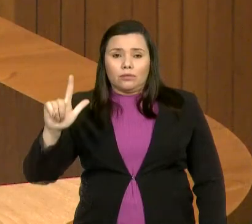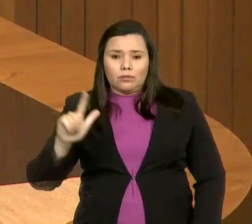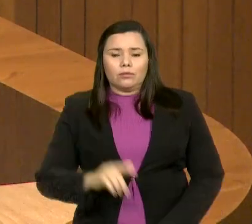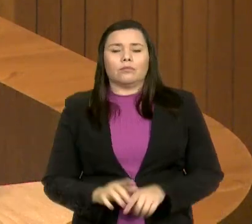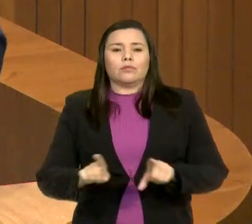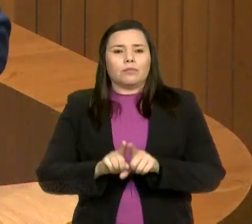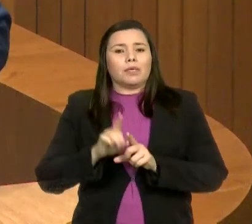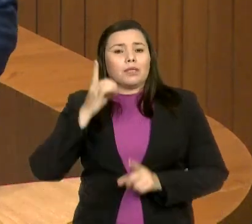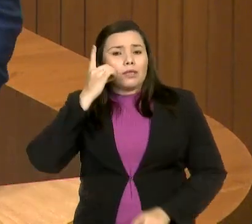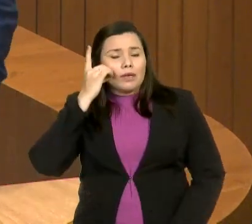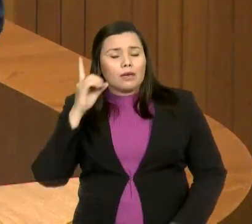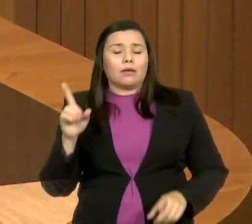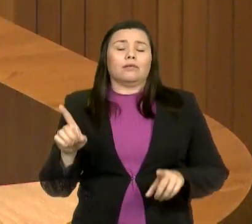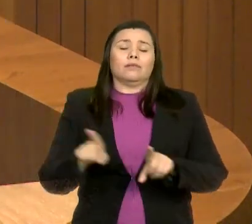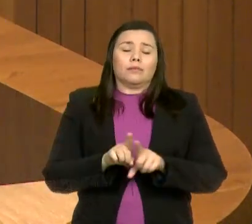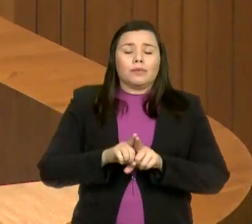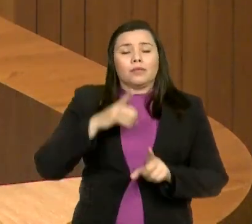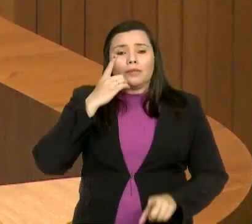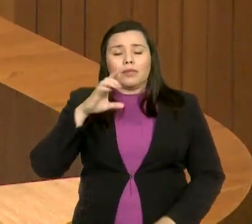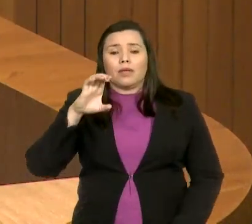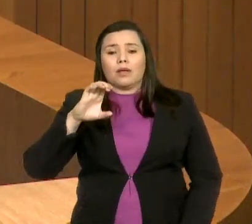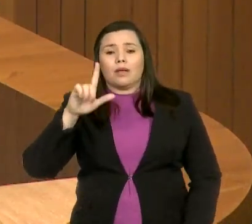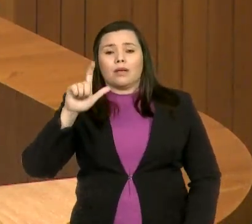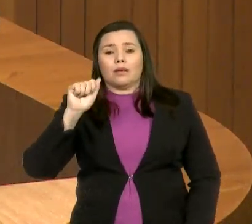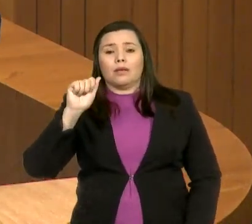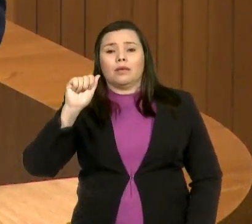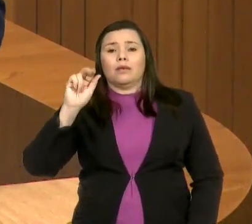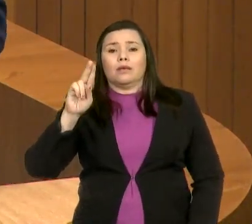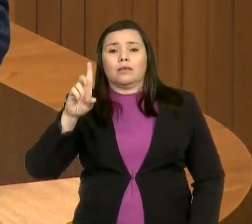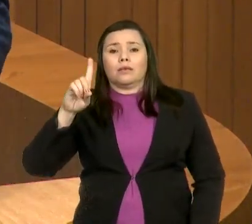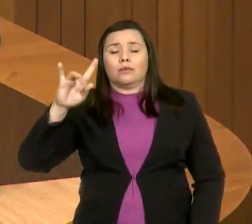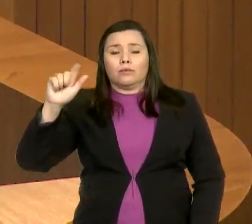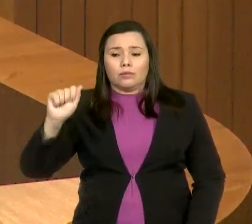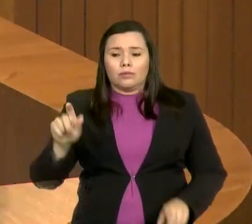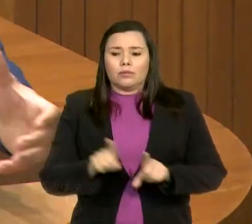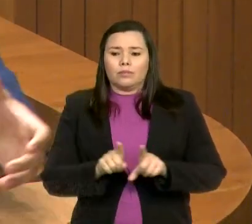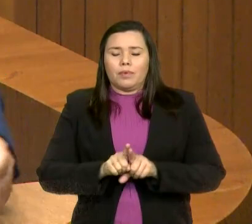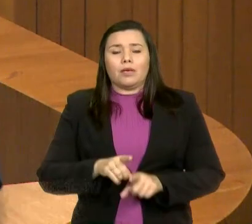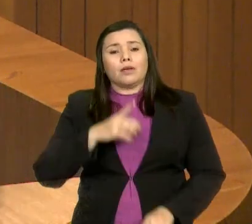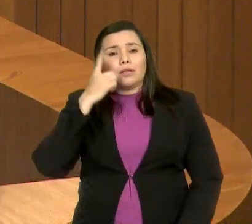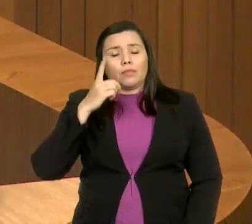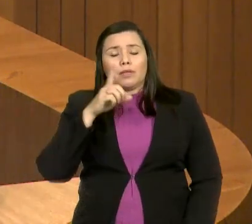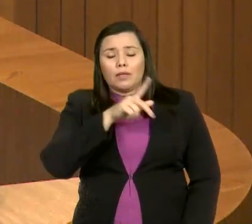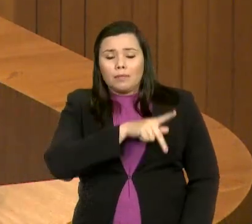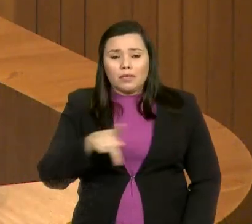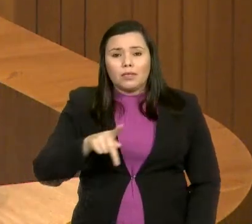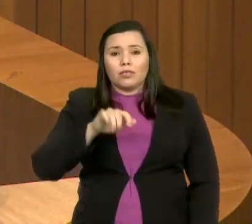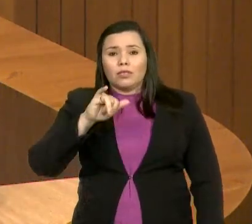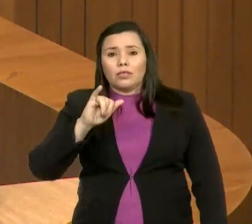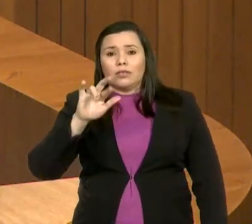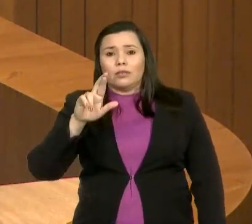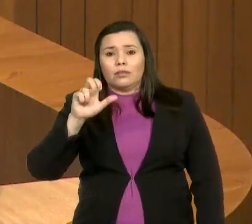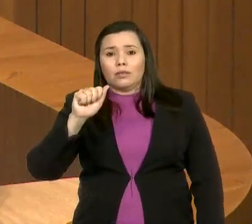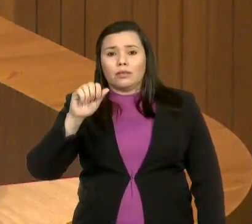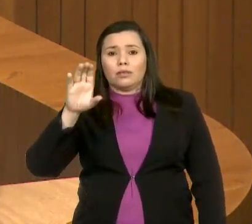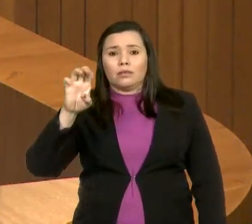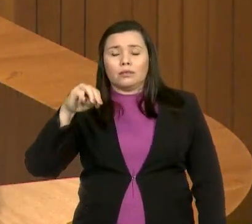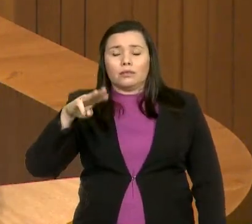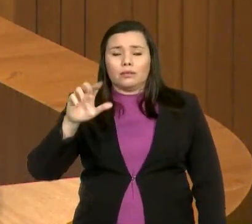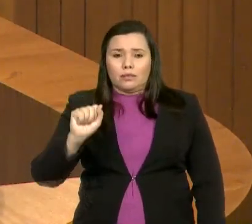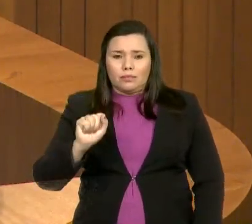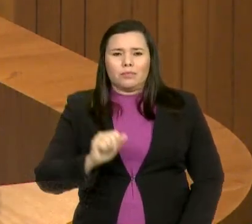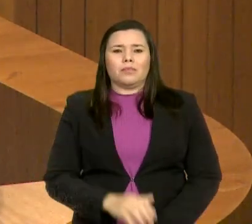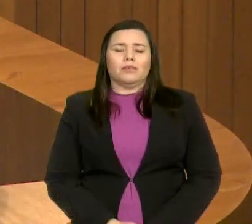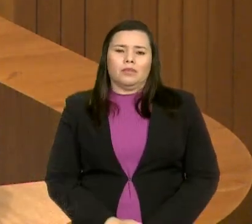Parabenizar a nossa presidente, deputada Iracema Vale, pela recepção e pelo diálogo em prol daquela região. Me sinto um